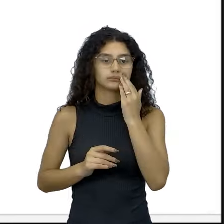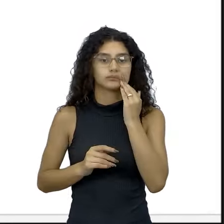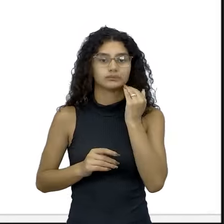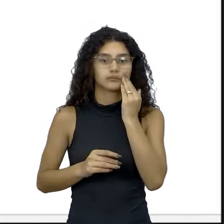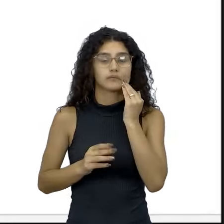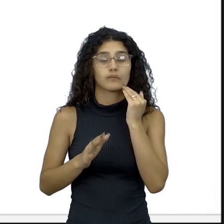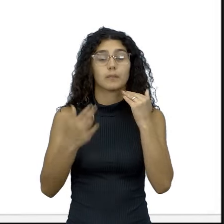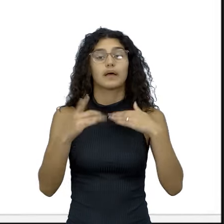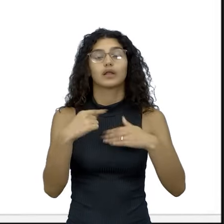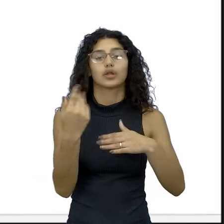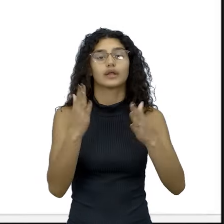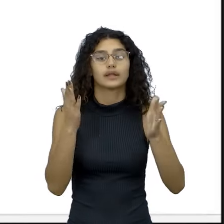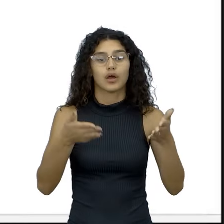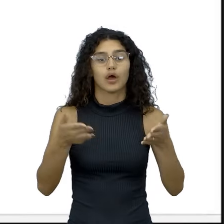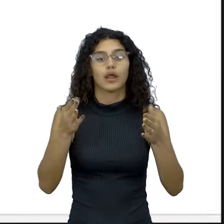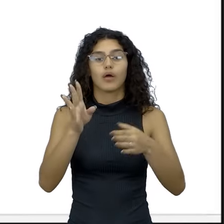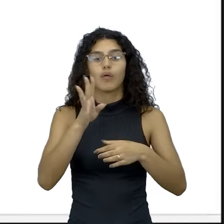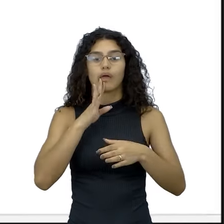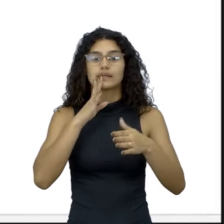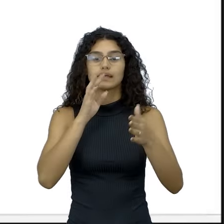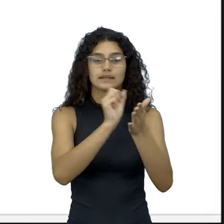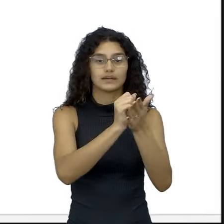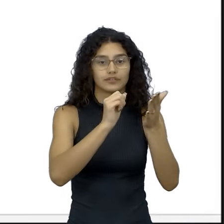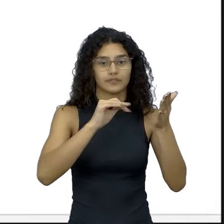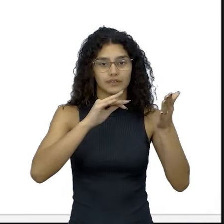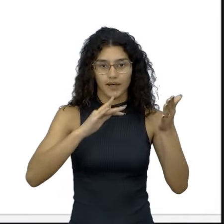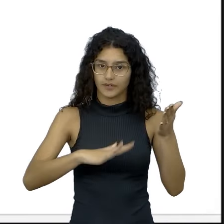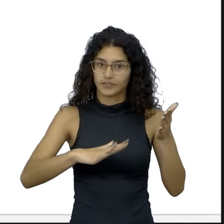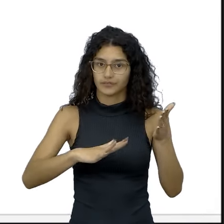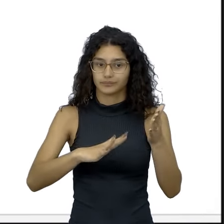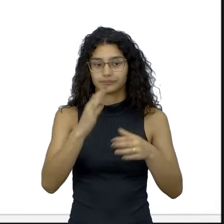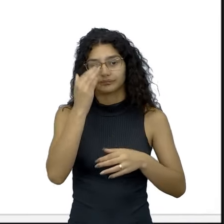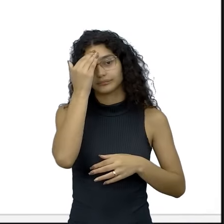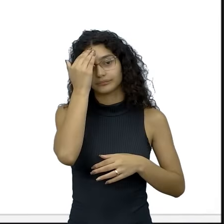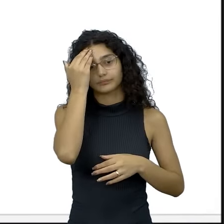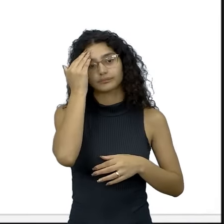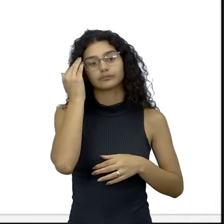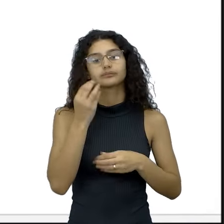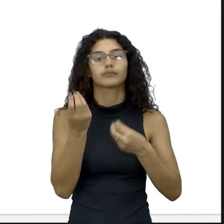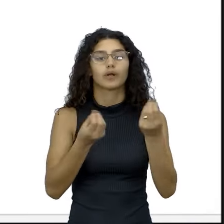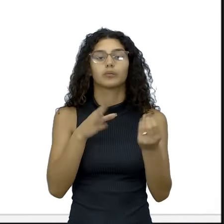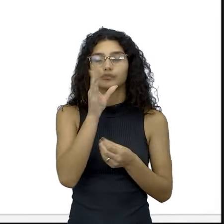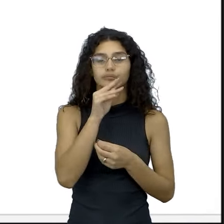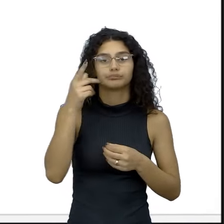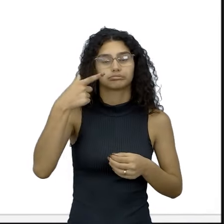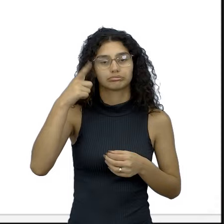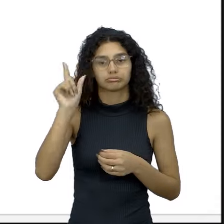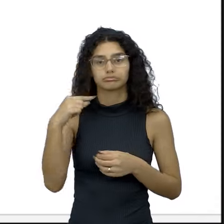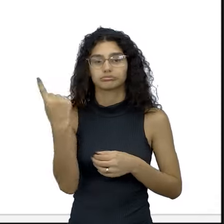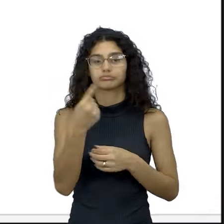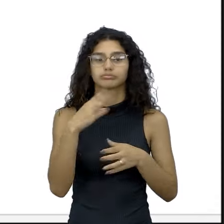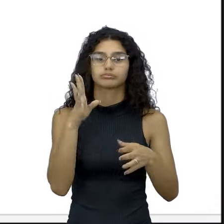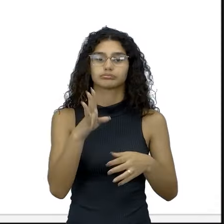nós vamos agora conhecer as atividades, não é mesmo? Como eu disse anteriormente, nós